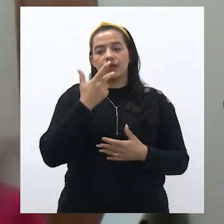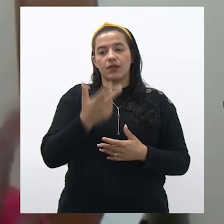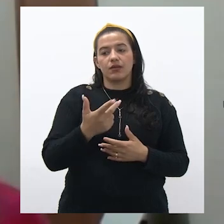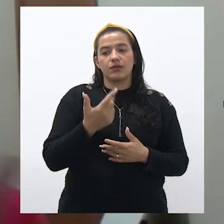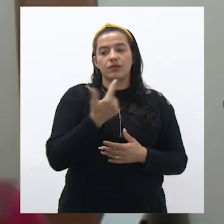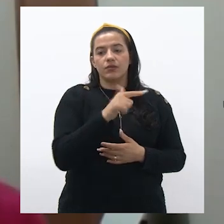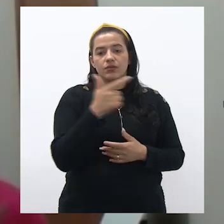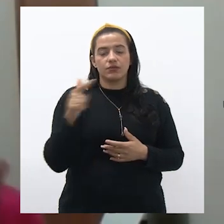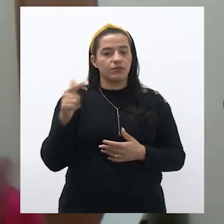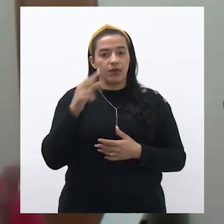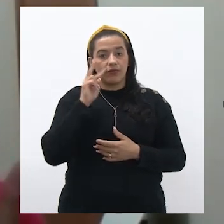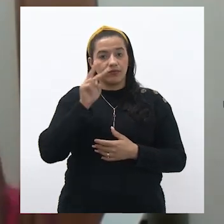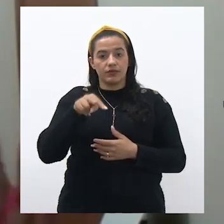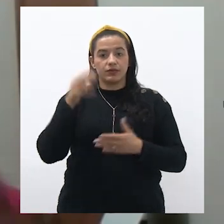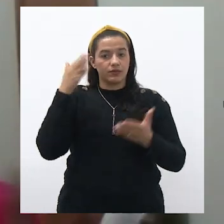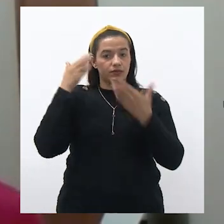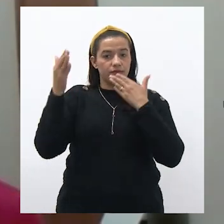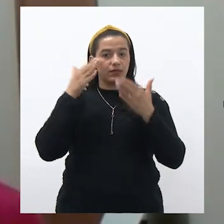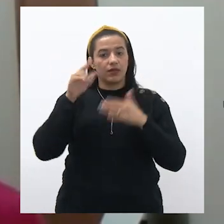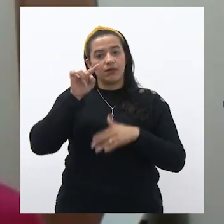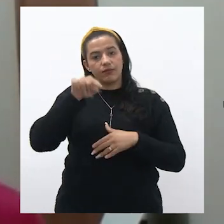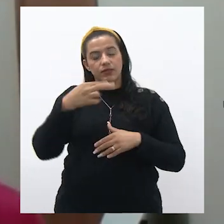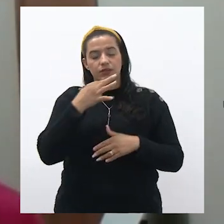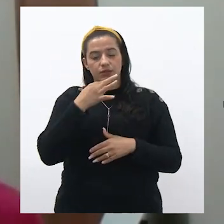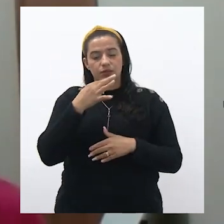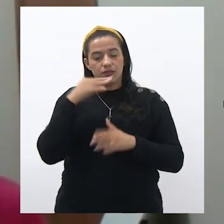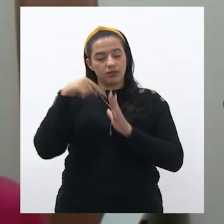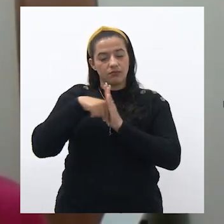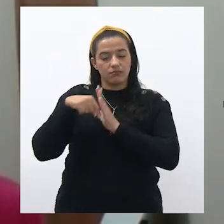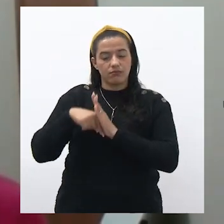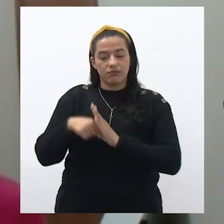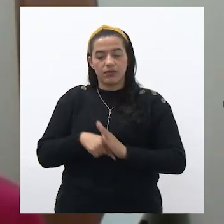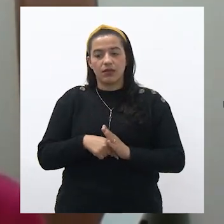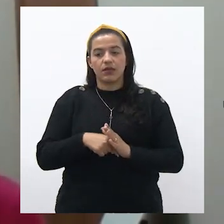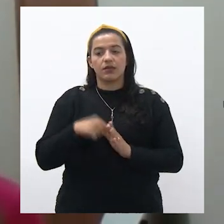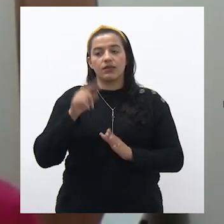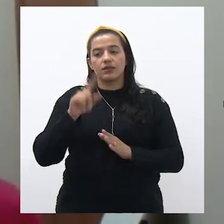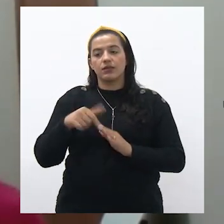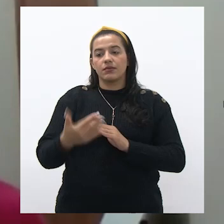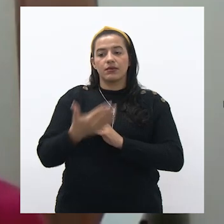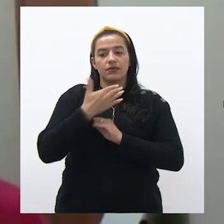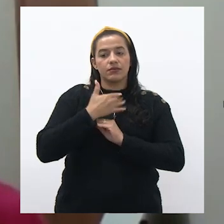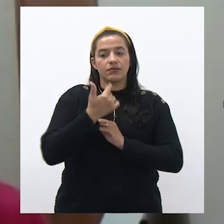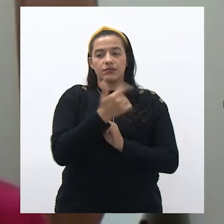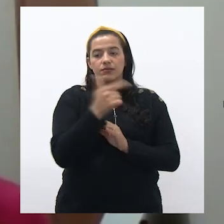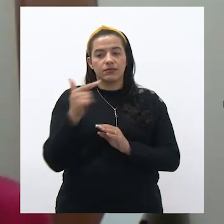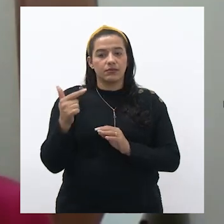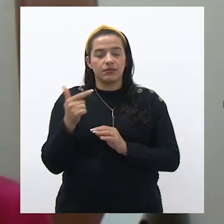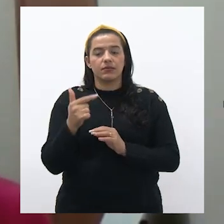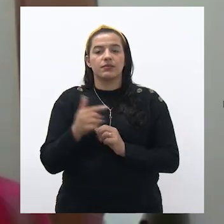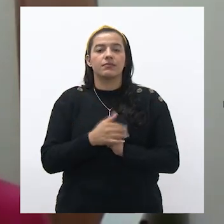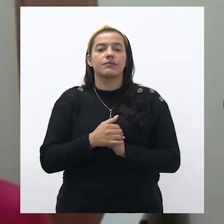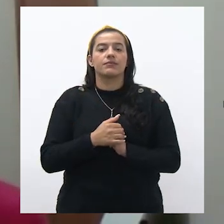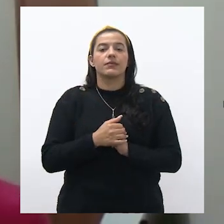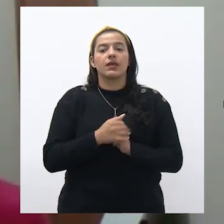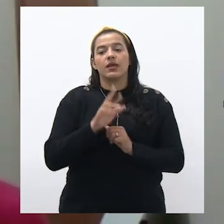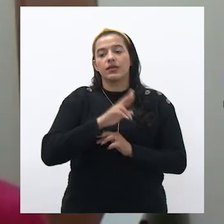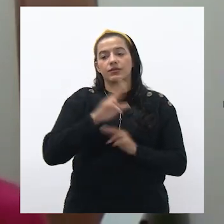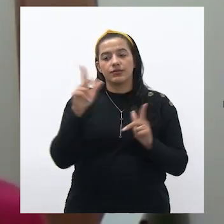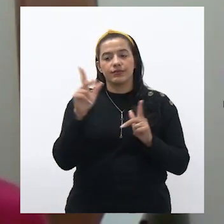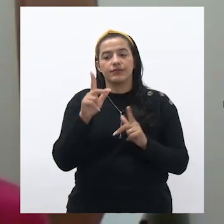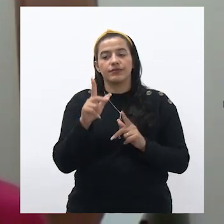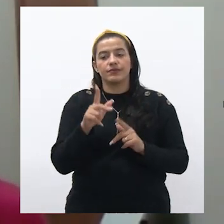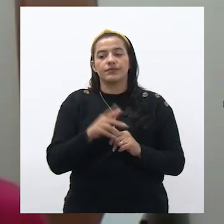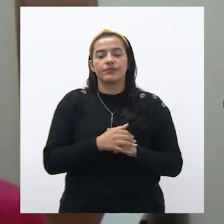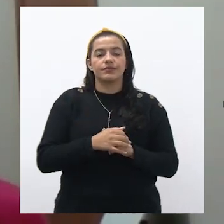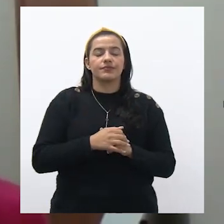vejam como psicólogo, e sim como se conhecer mesmo, né? Alguns falam, mas é autoajuda, também não é autoajuda, é totalmente diferente,